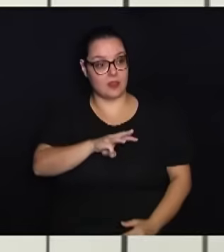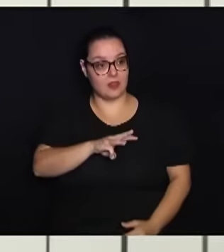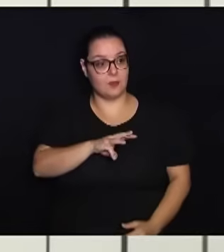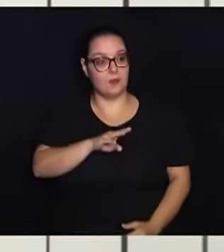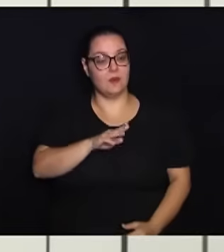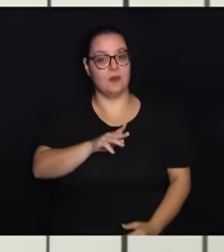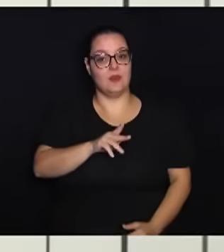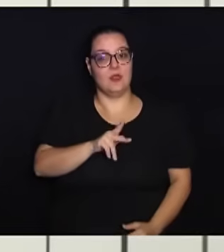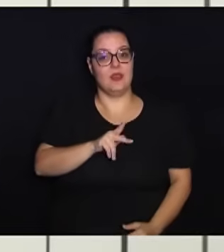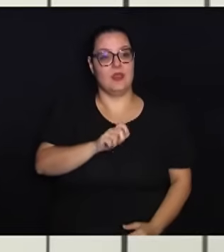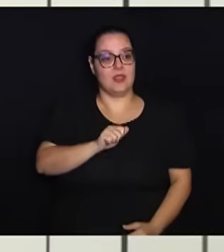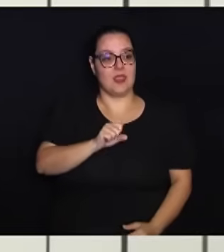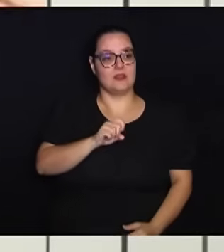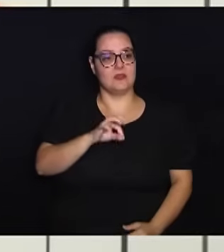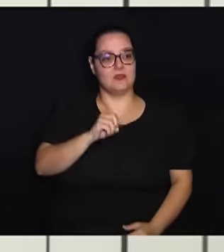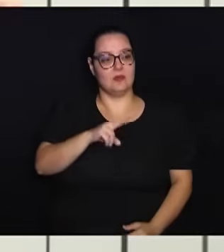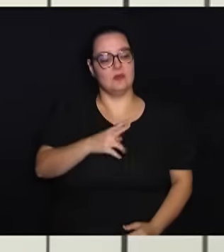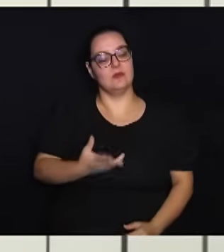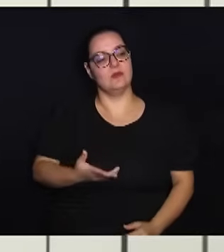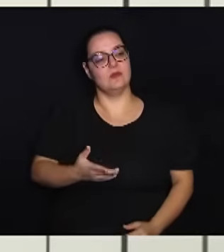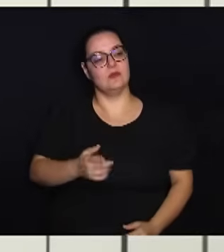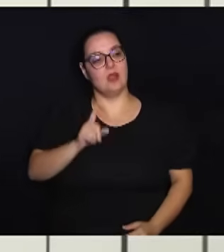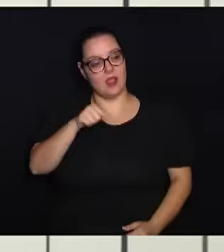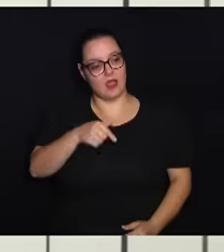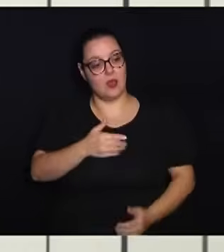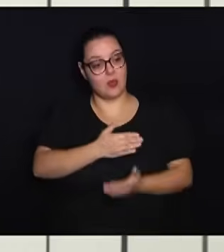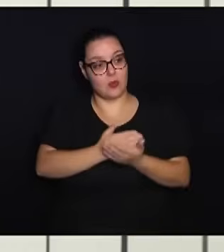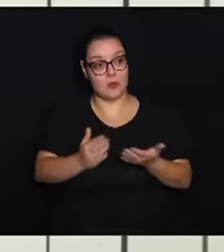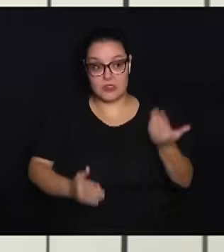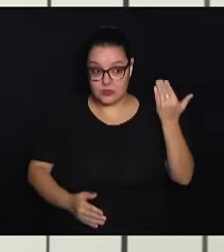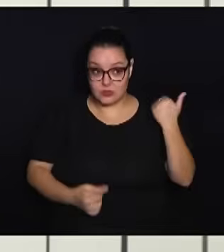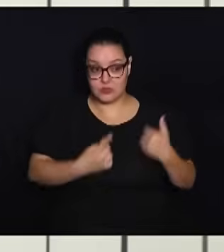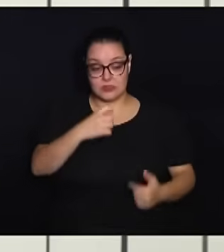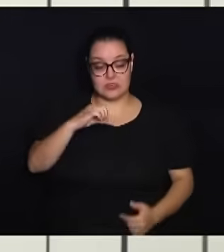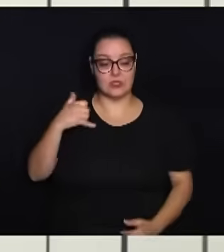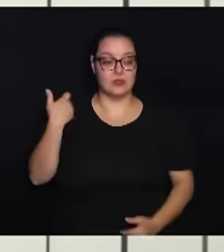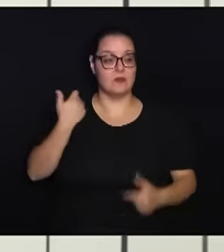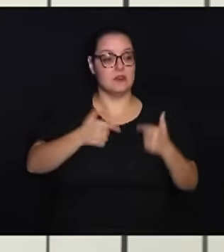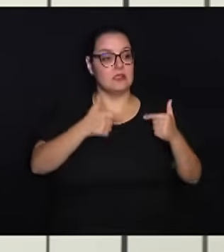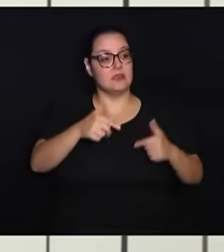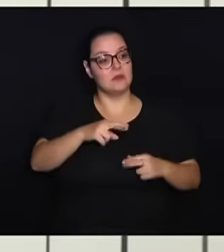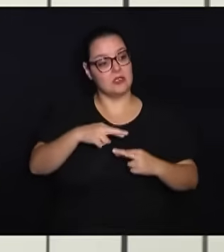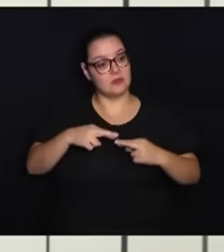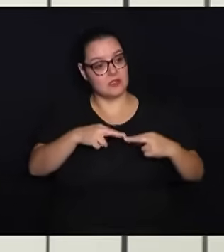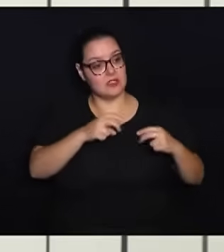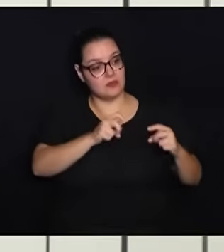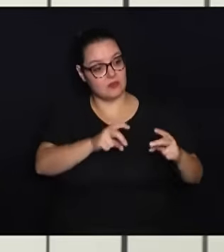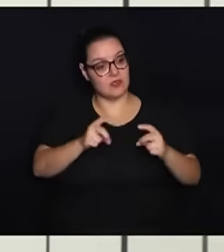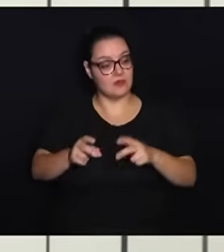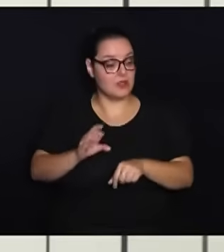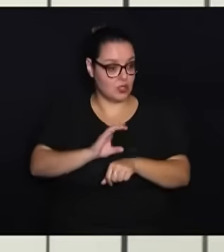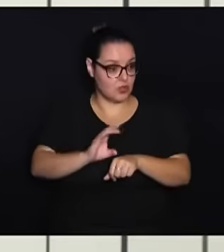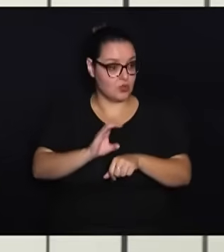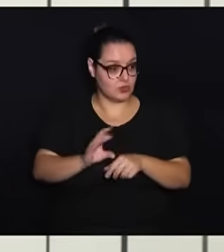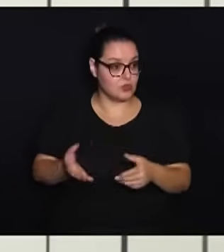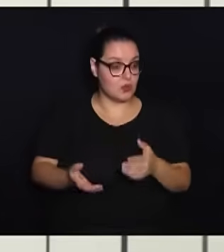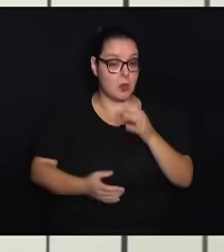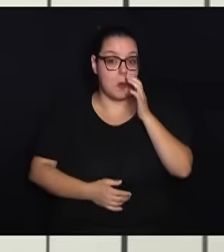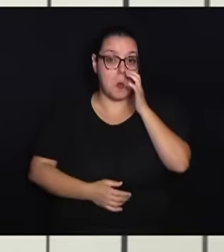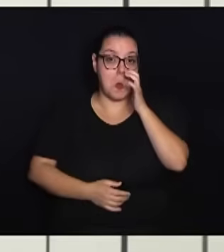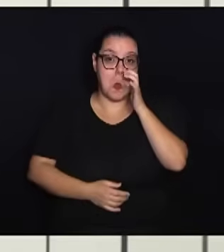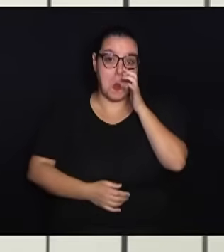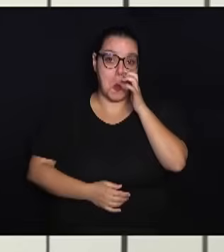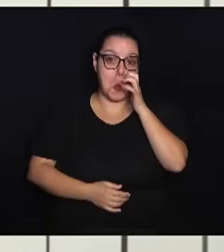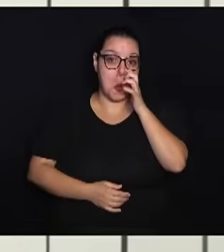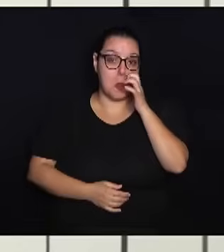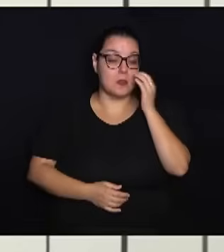Gustavo Martinez foi o início lá, nos 19 anos, trabalhando nessa rede, vendendo, tentando atingir